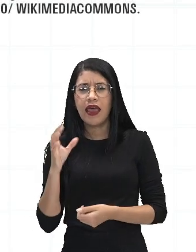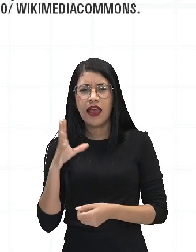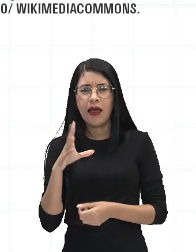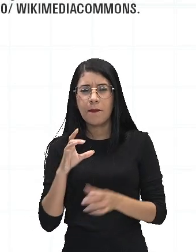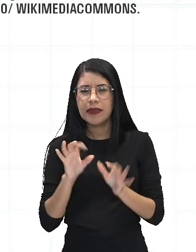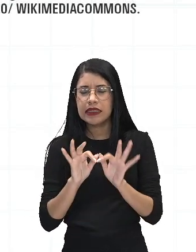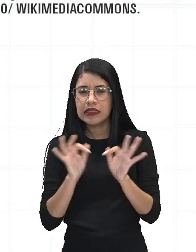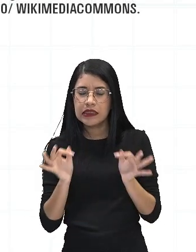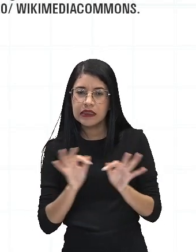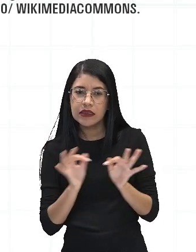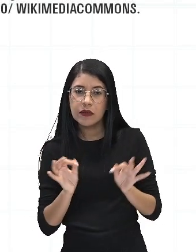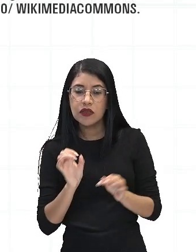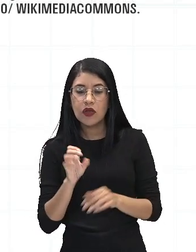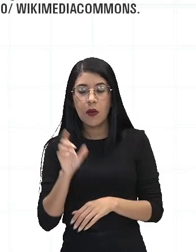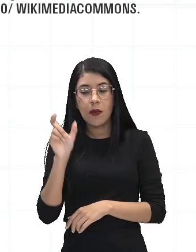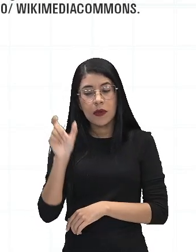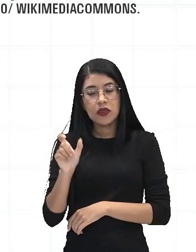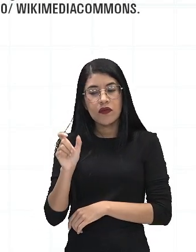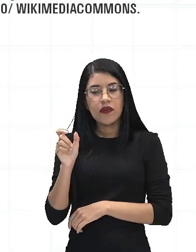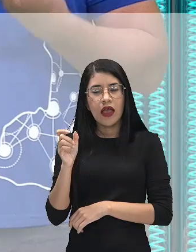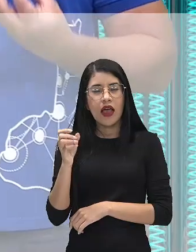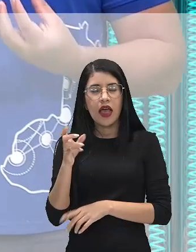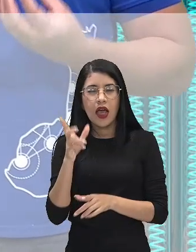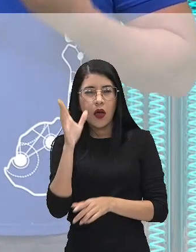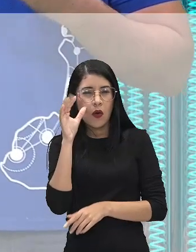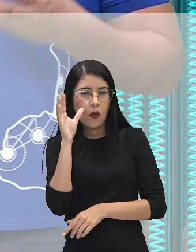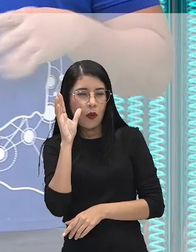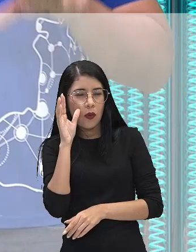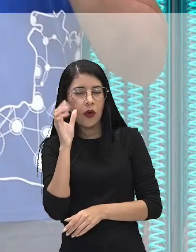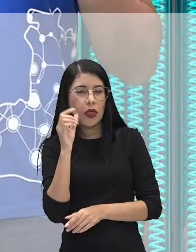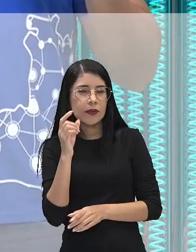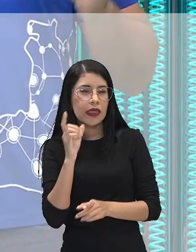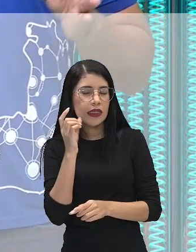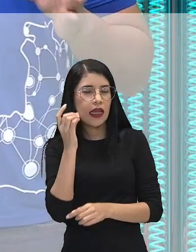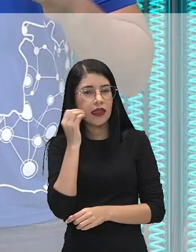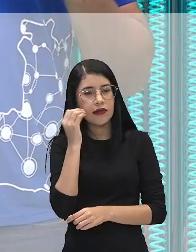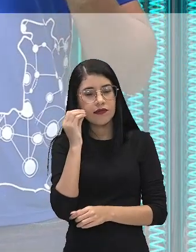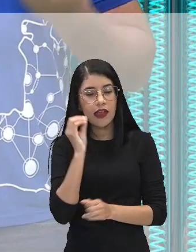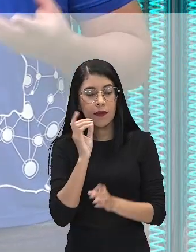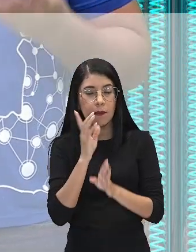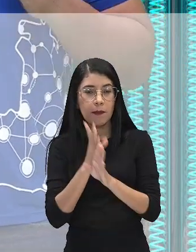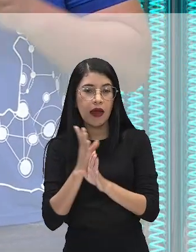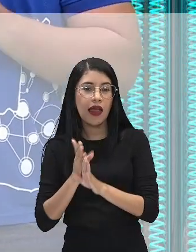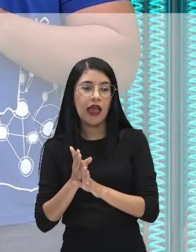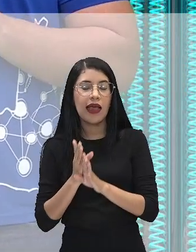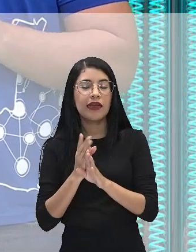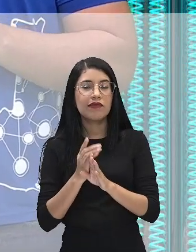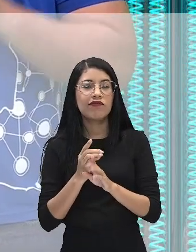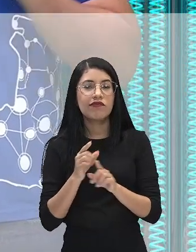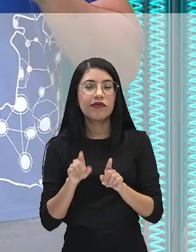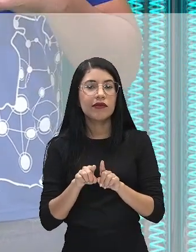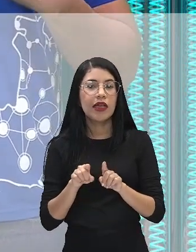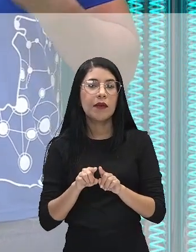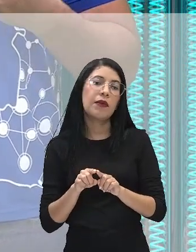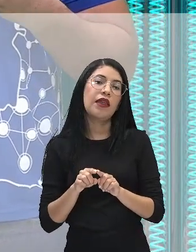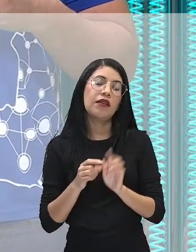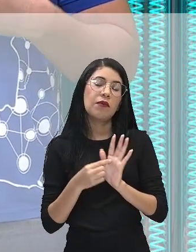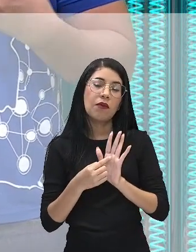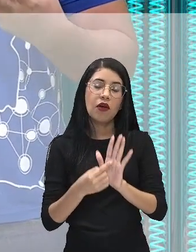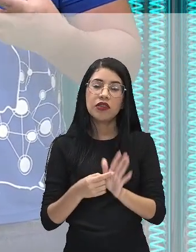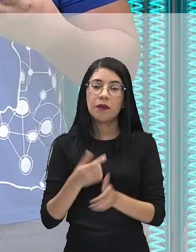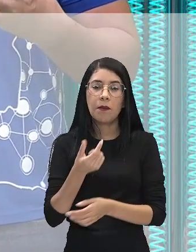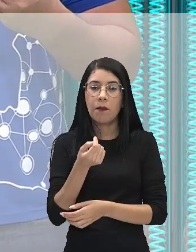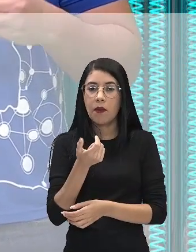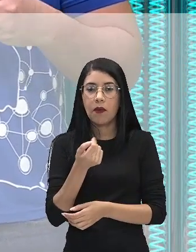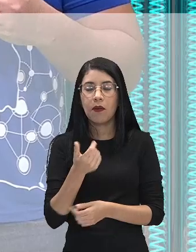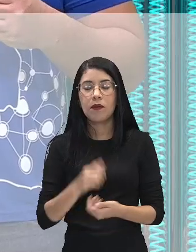para deixar o leitor ciente do que ele vai encontrar sem revelar muito. Então percebam que a resenha ela não tem